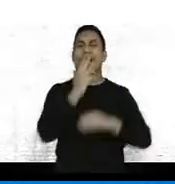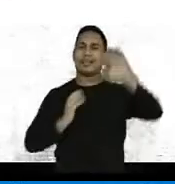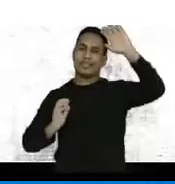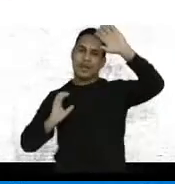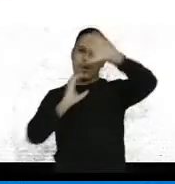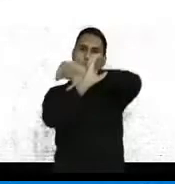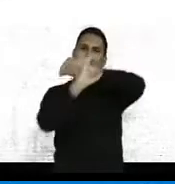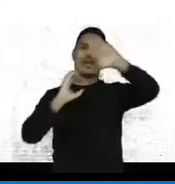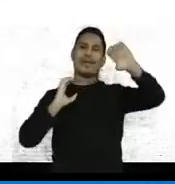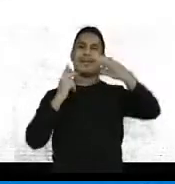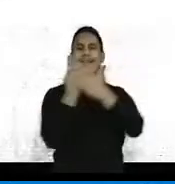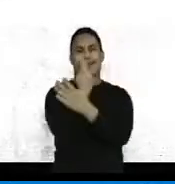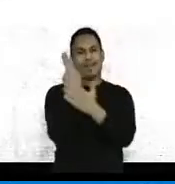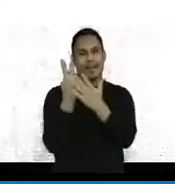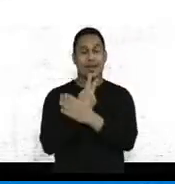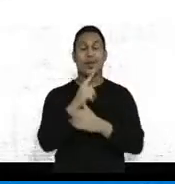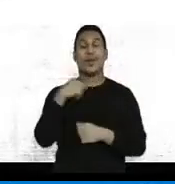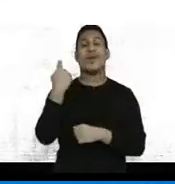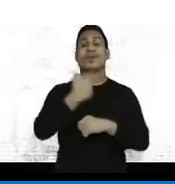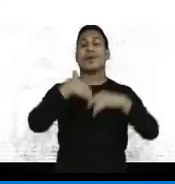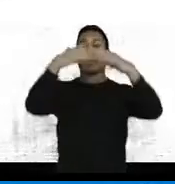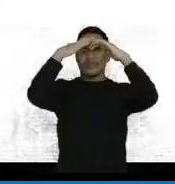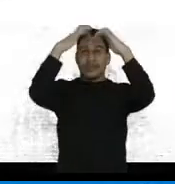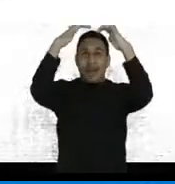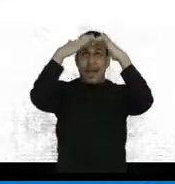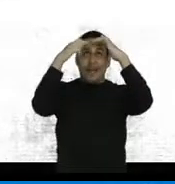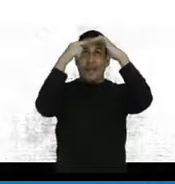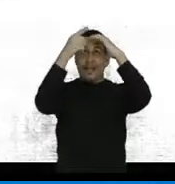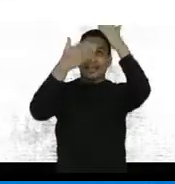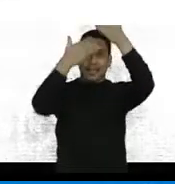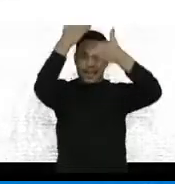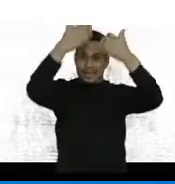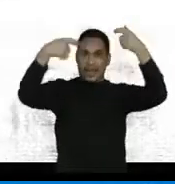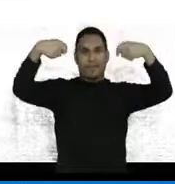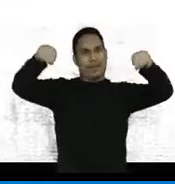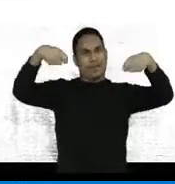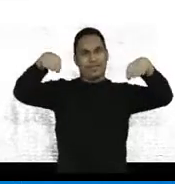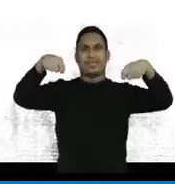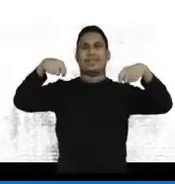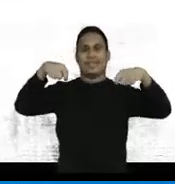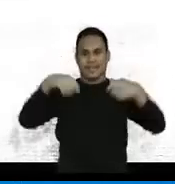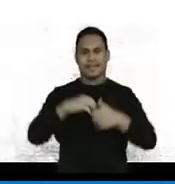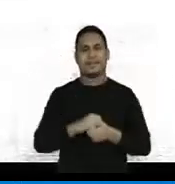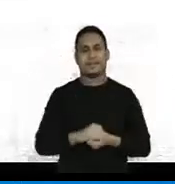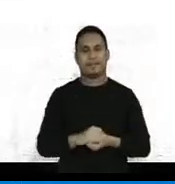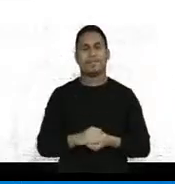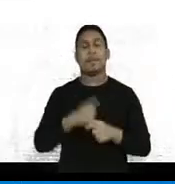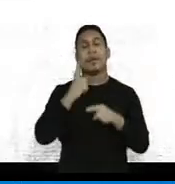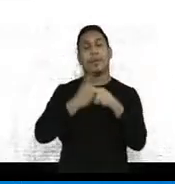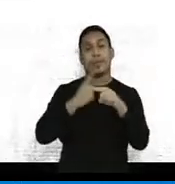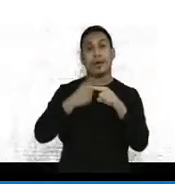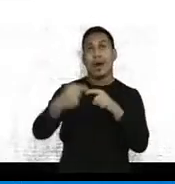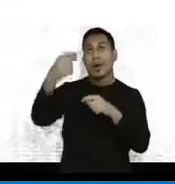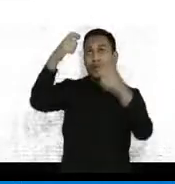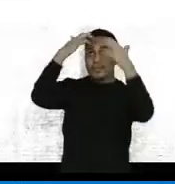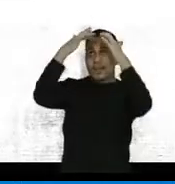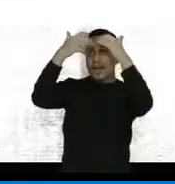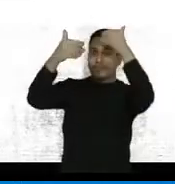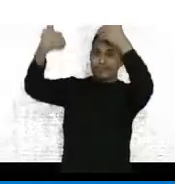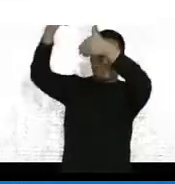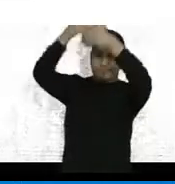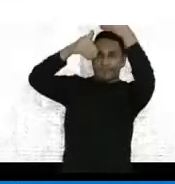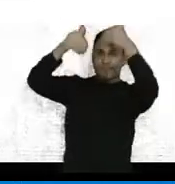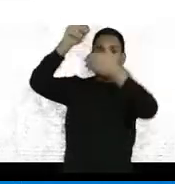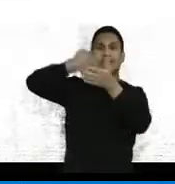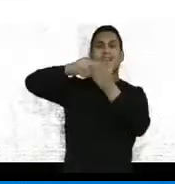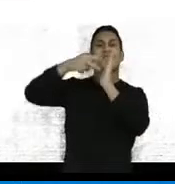deve ser tratado quando a gente tem fibromialgia, porque é ele quem está interpretando do jeito errado o que está acontecendo